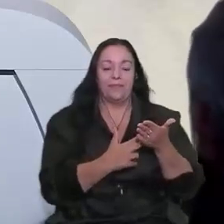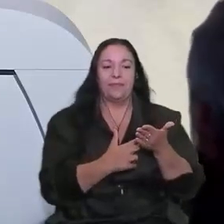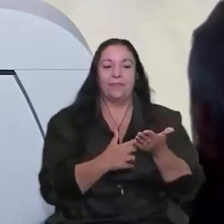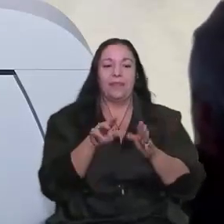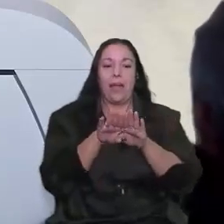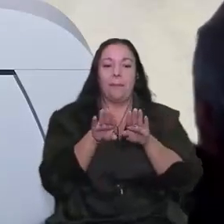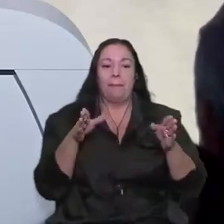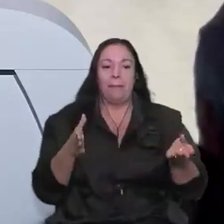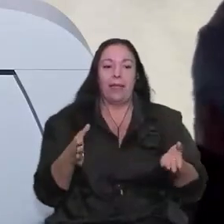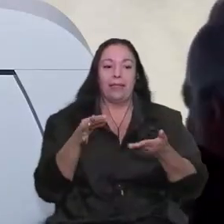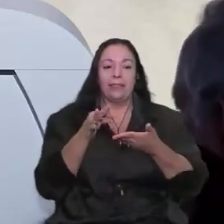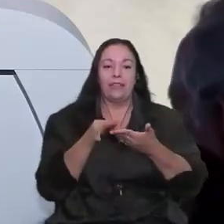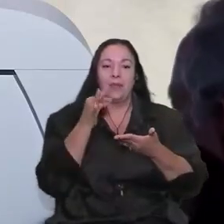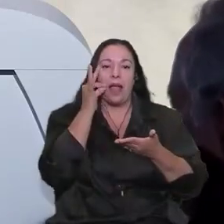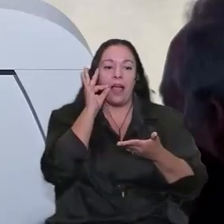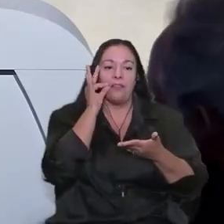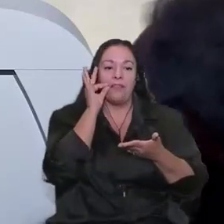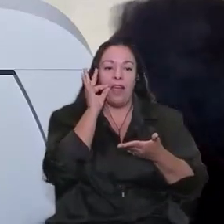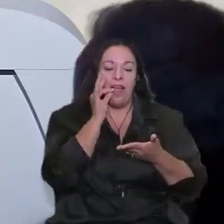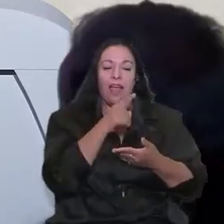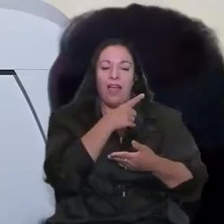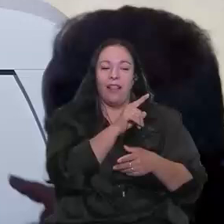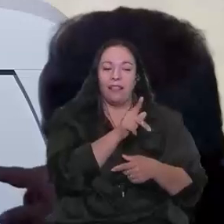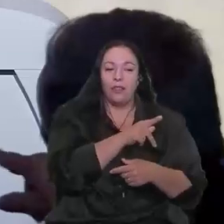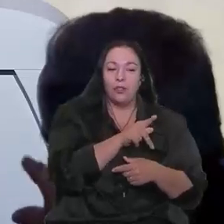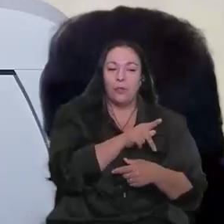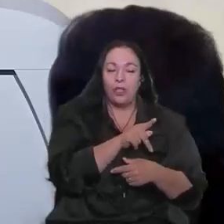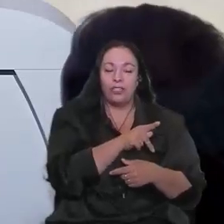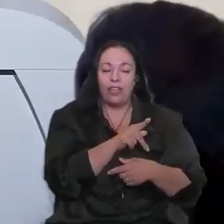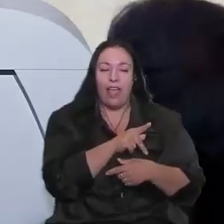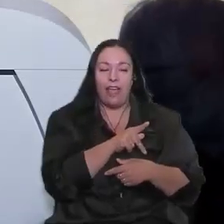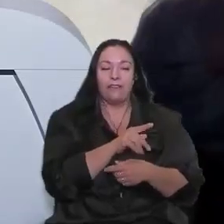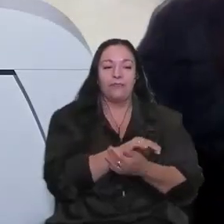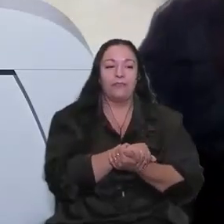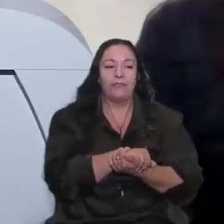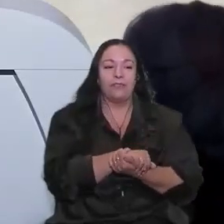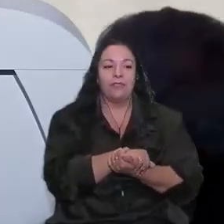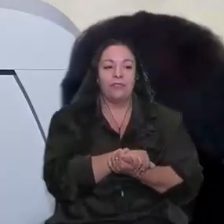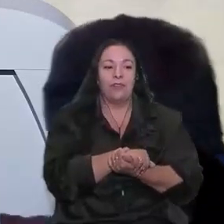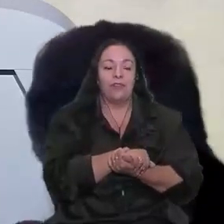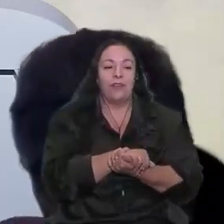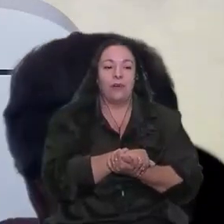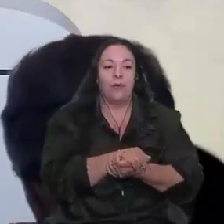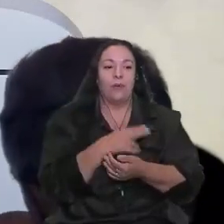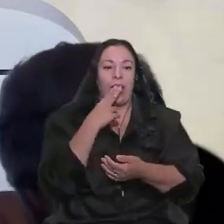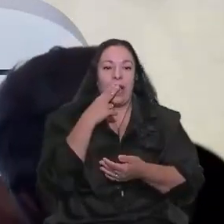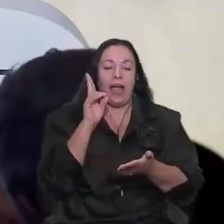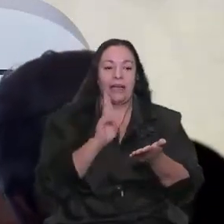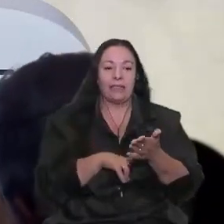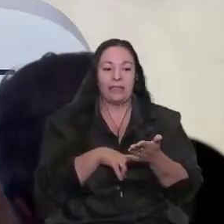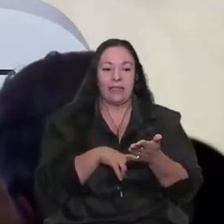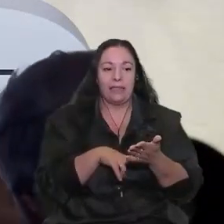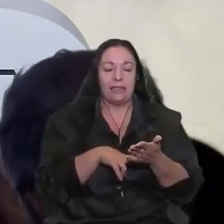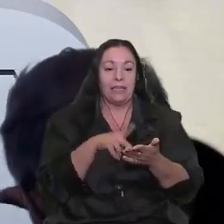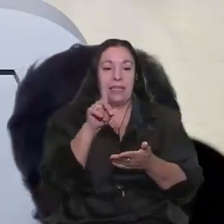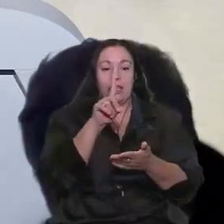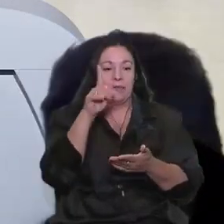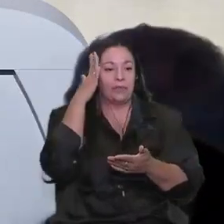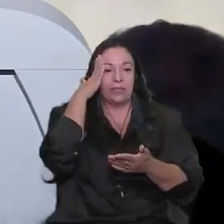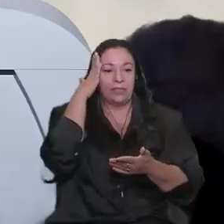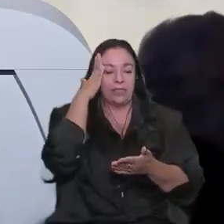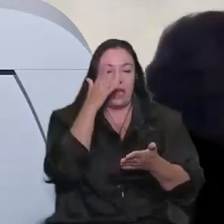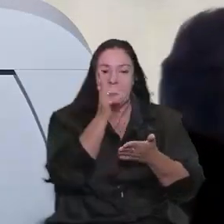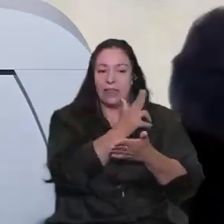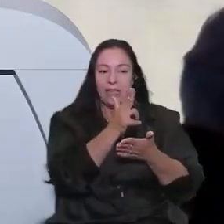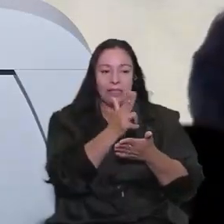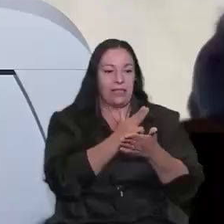outro dia, ele tem uns projetos muito interessantes com cartas, né? Então, eu não sei desenhar. Então,